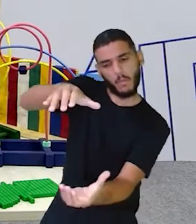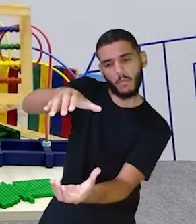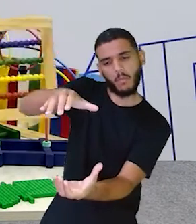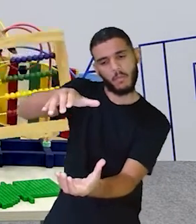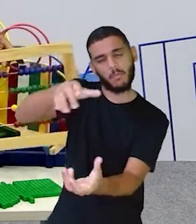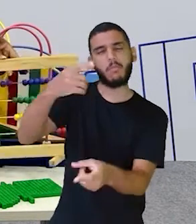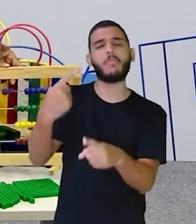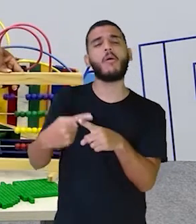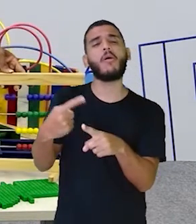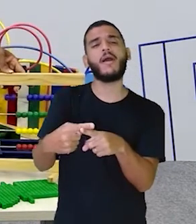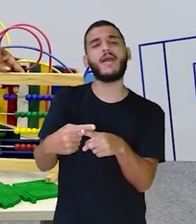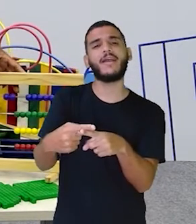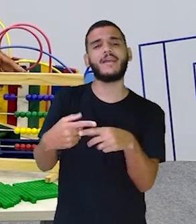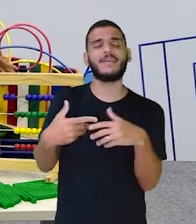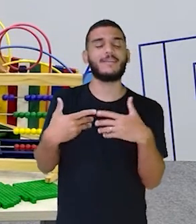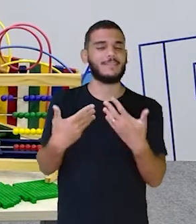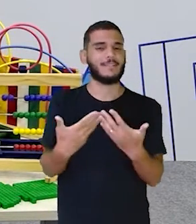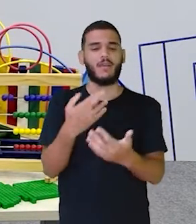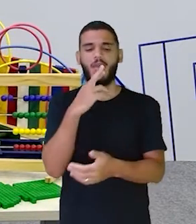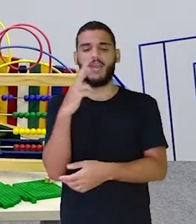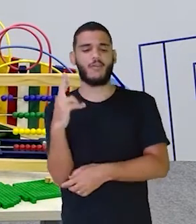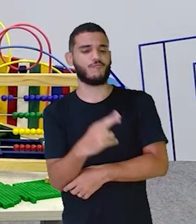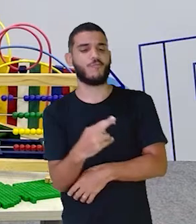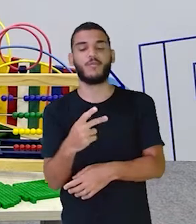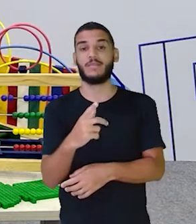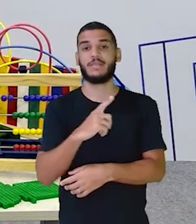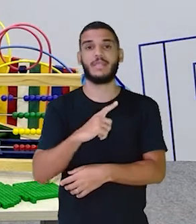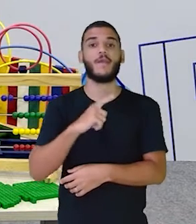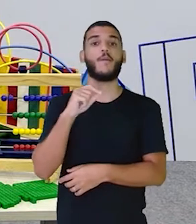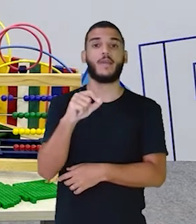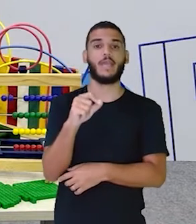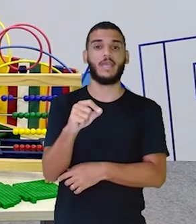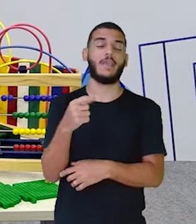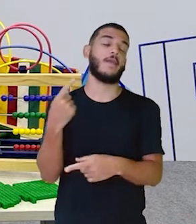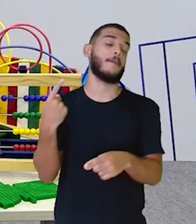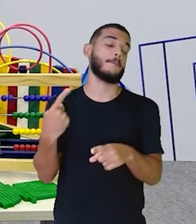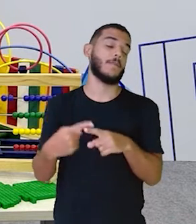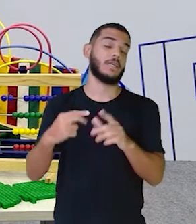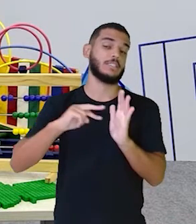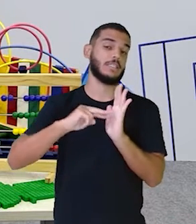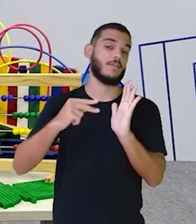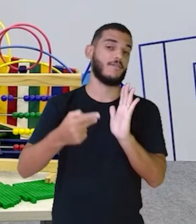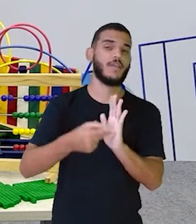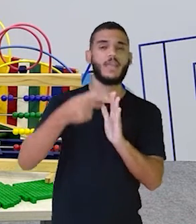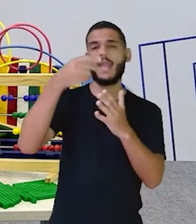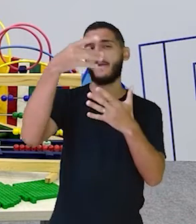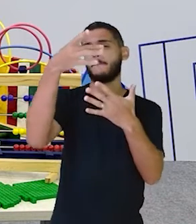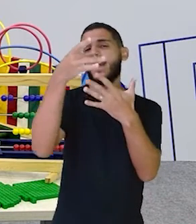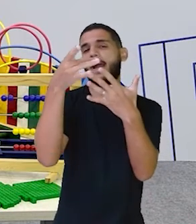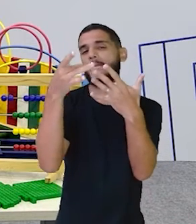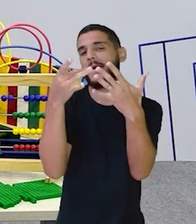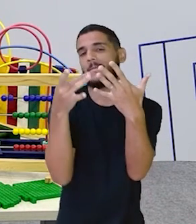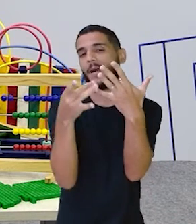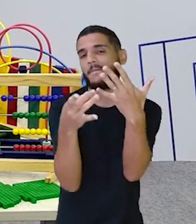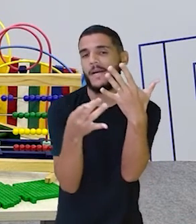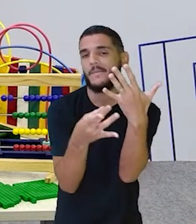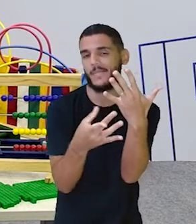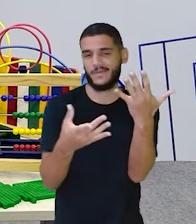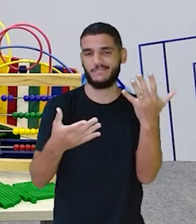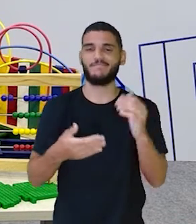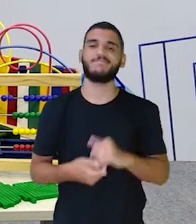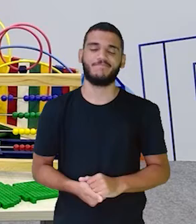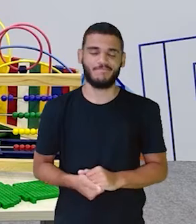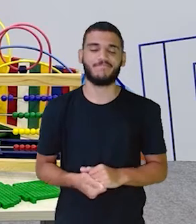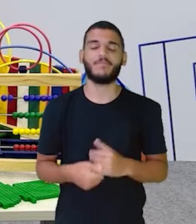isso com esse jogo? Aí ele vai dizer, aqui vai ser, então ele vai passar o que ele está de